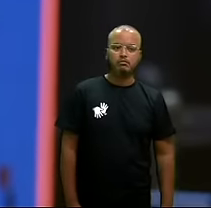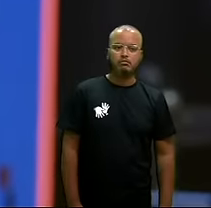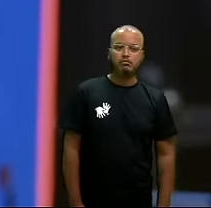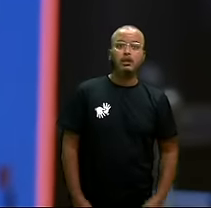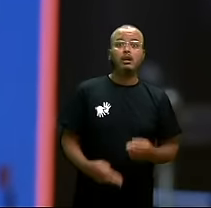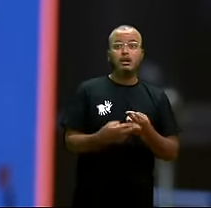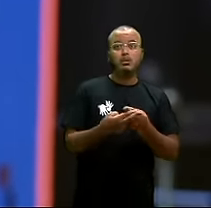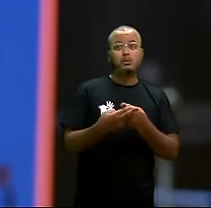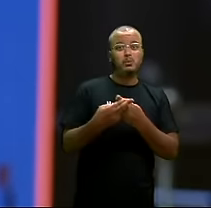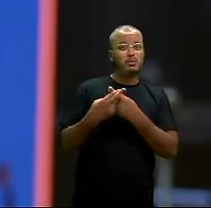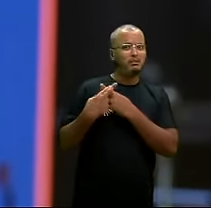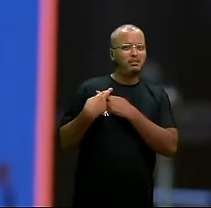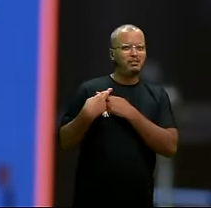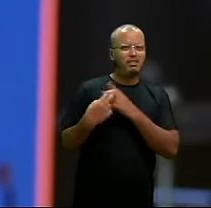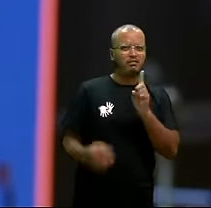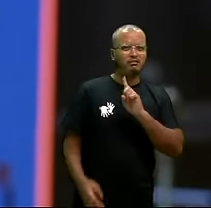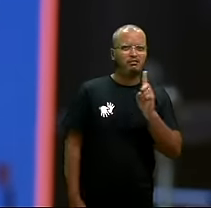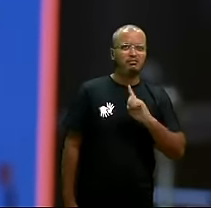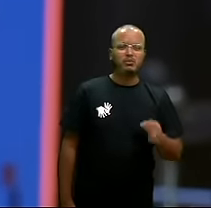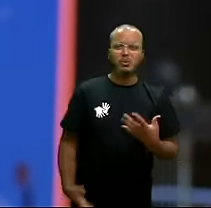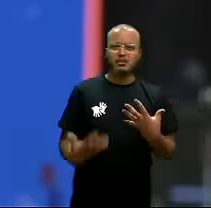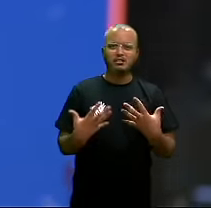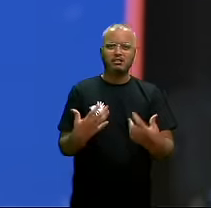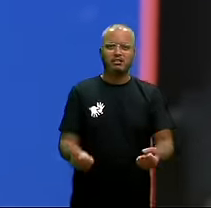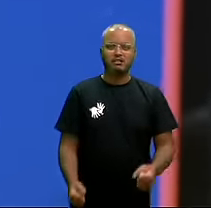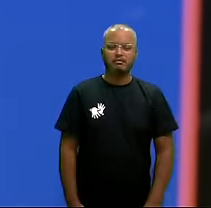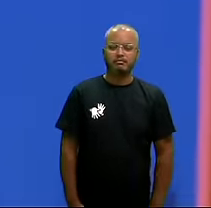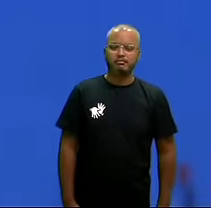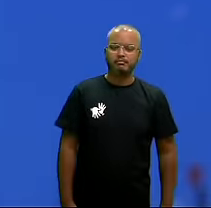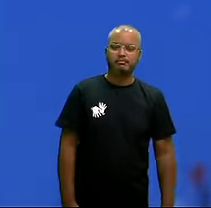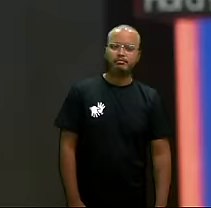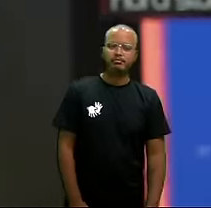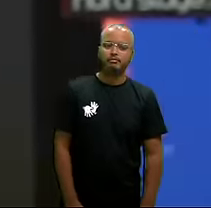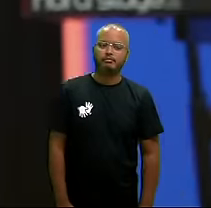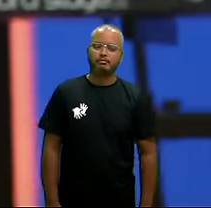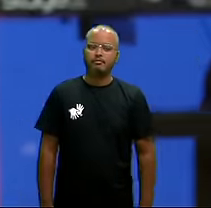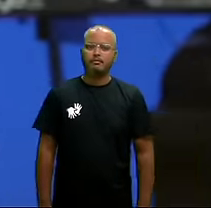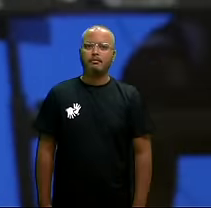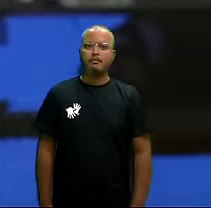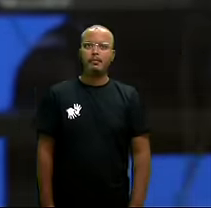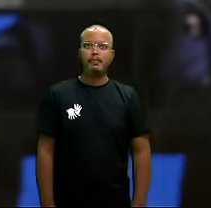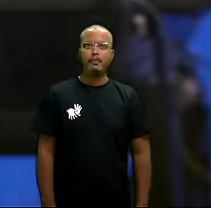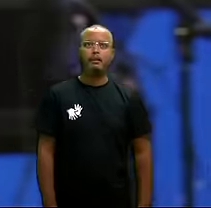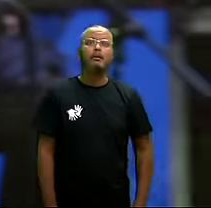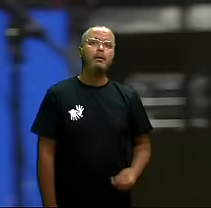Pastor, não sei o que estava comigo, não estou indo bem hoje. Aí eu sei que o senhor me entende.